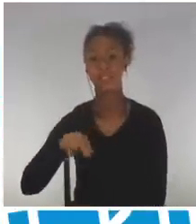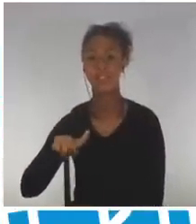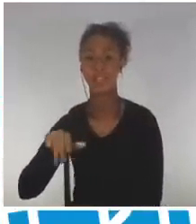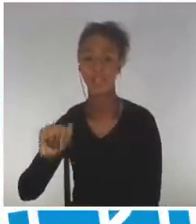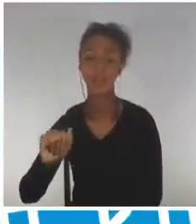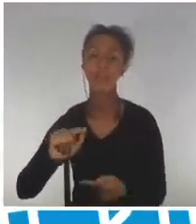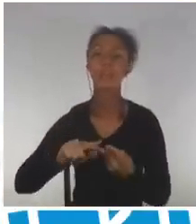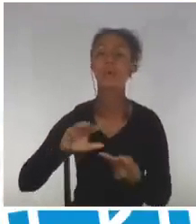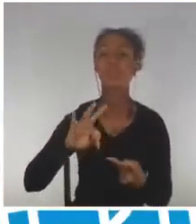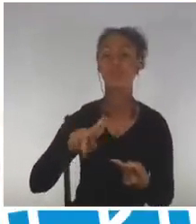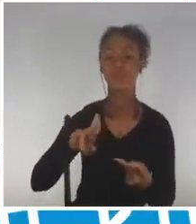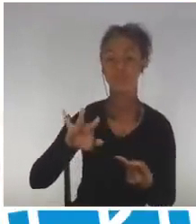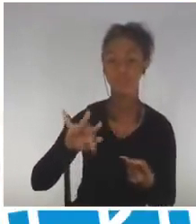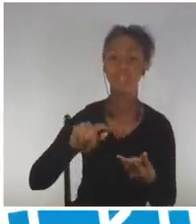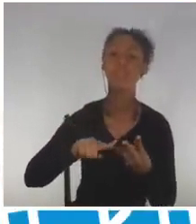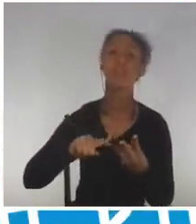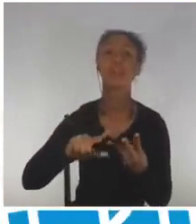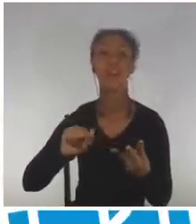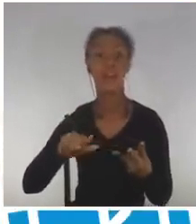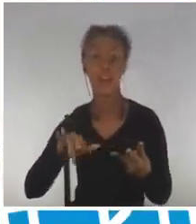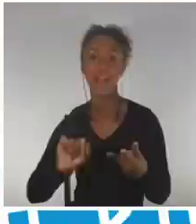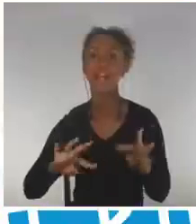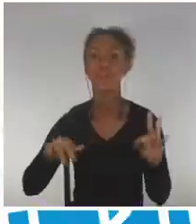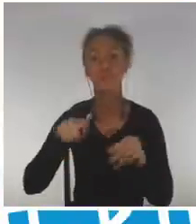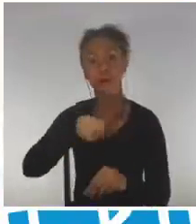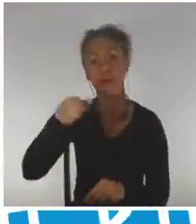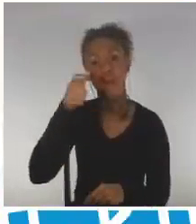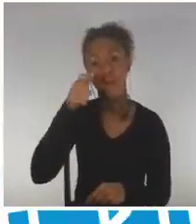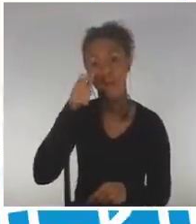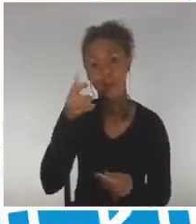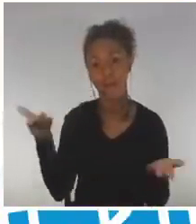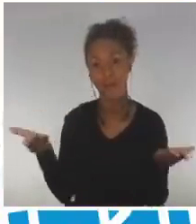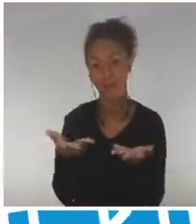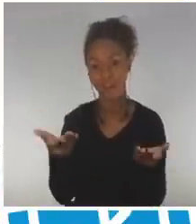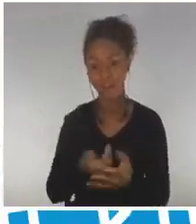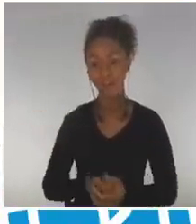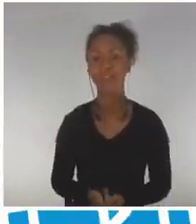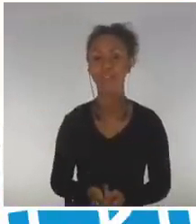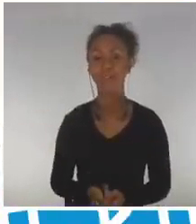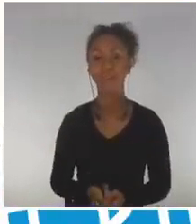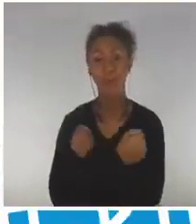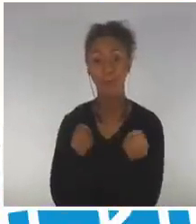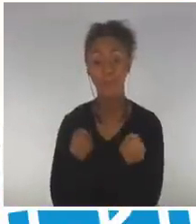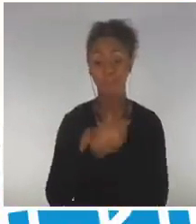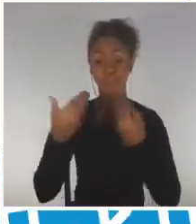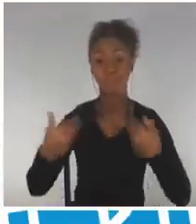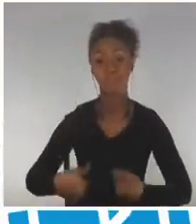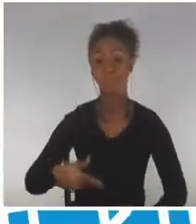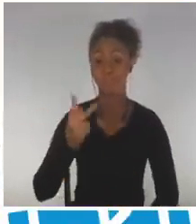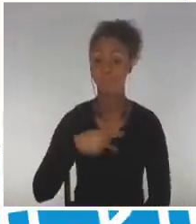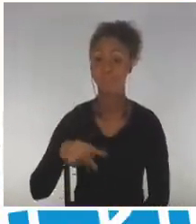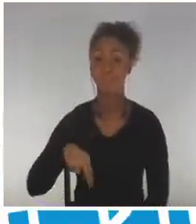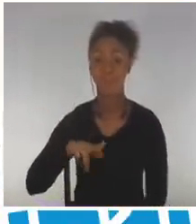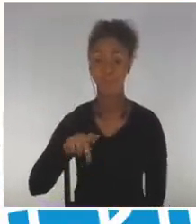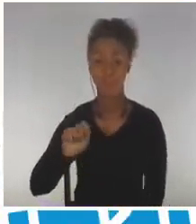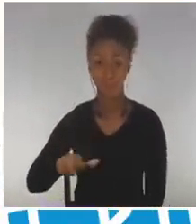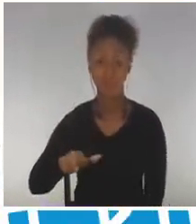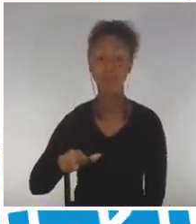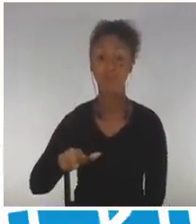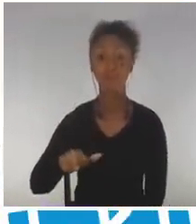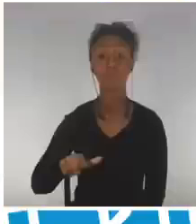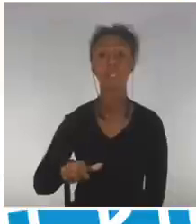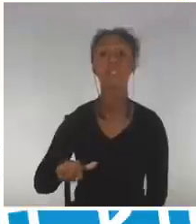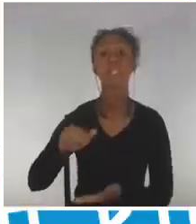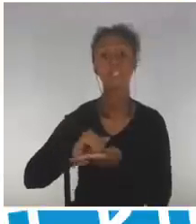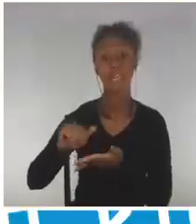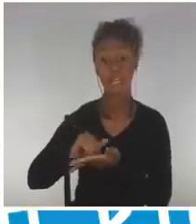o Alessio, a todos que nos acompanham. Eu sou a professora Raquel Teixeira, secretária, como diz a Maria